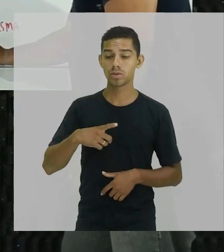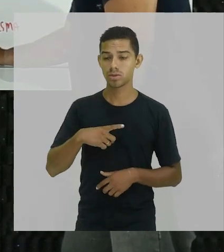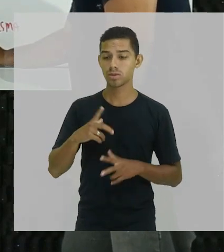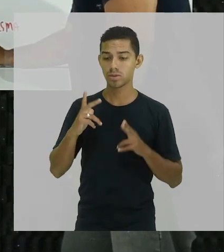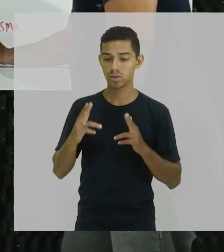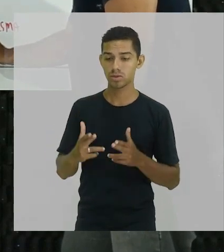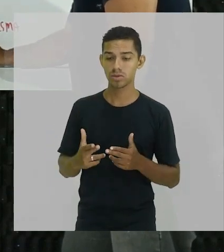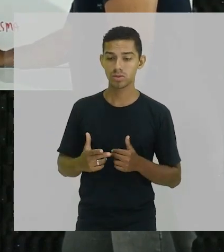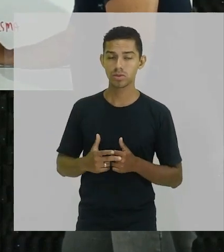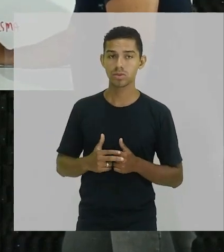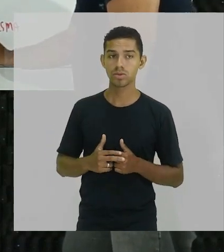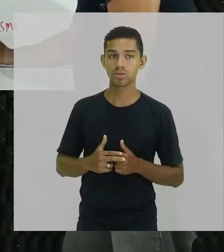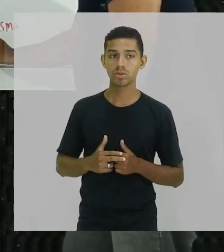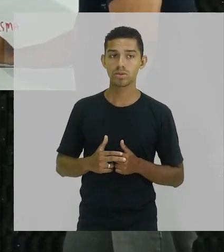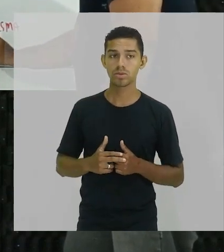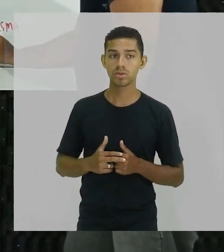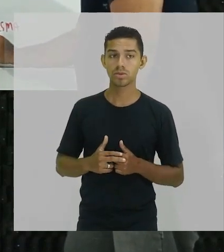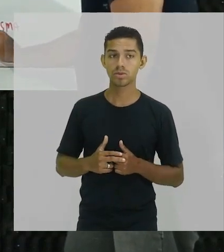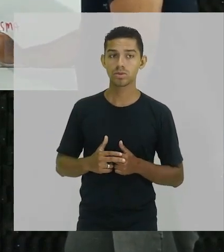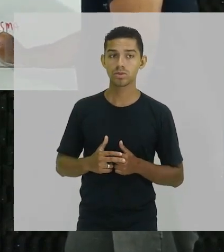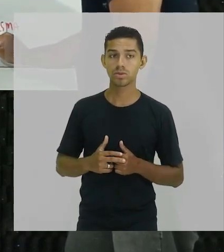mesma nota, vírgula,